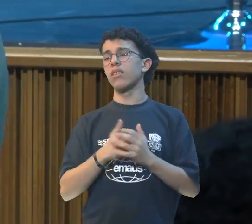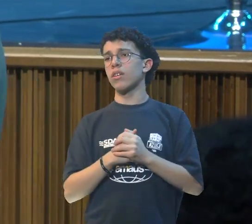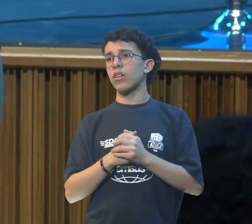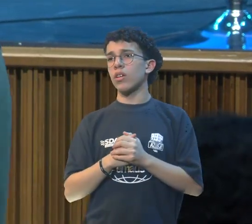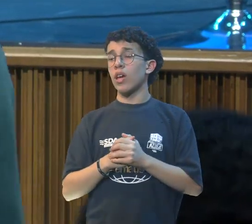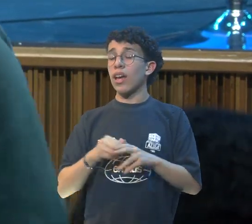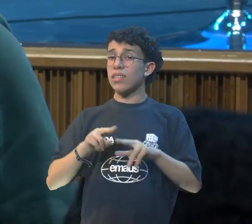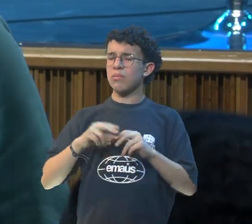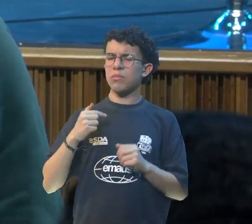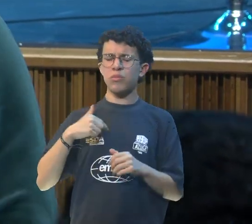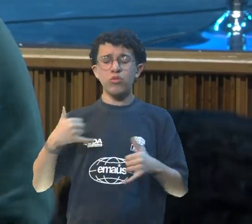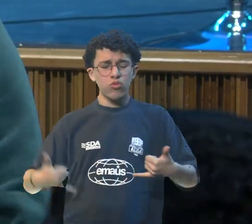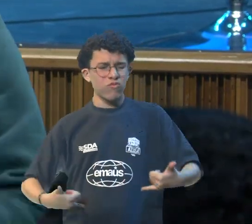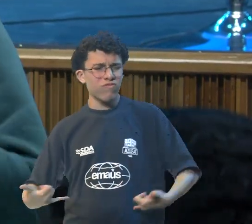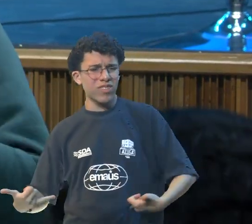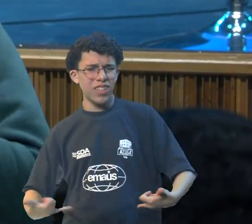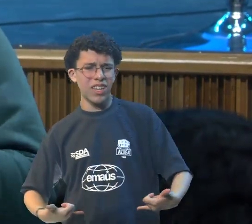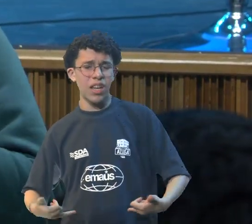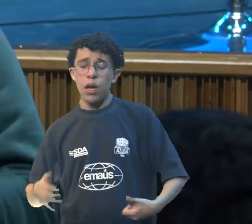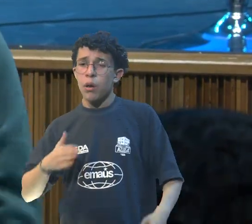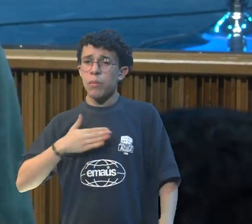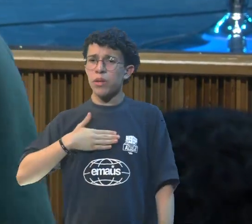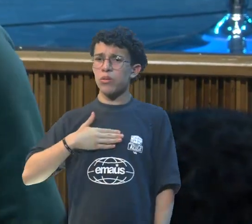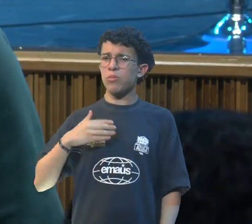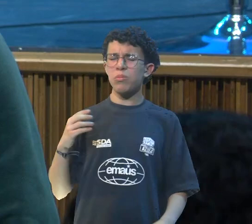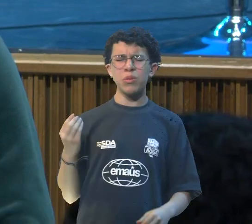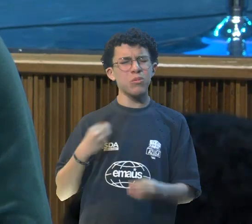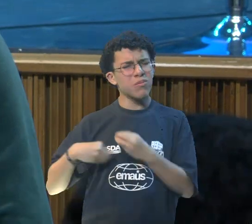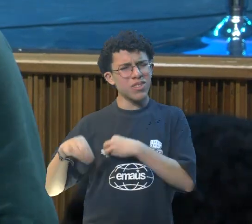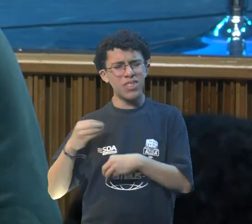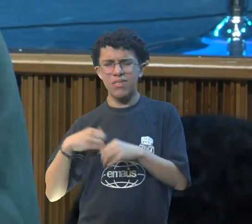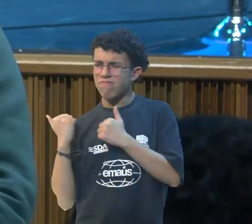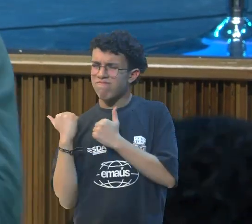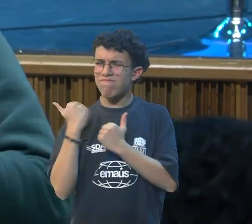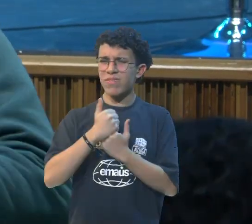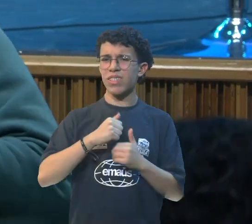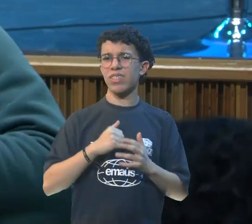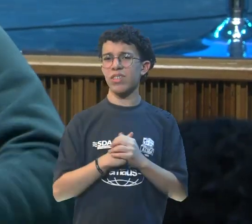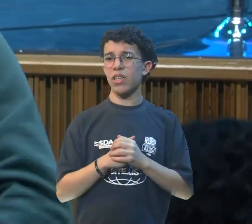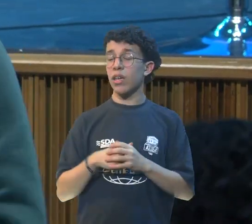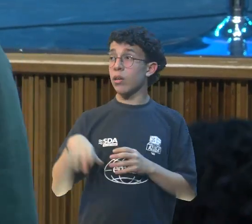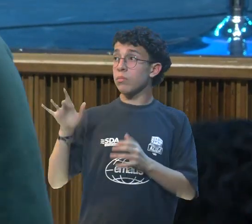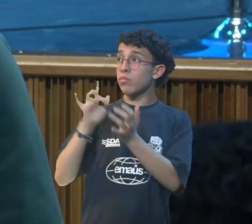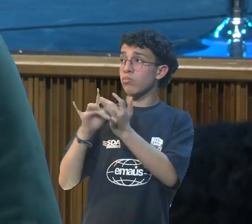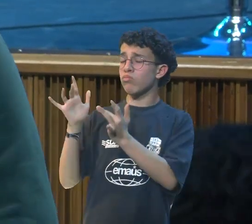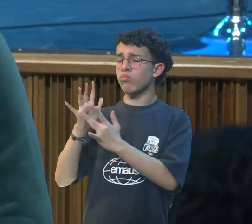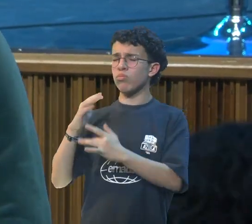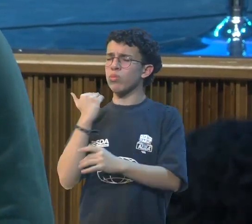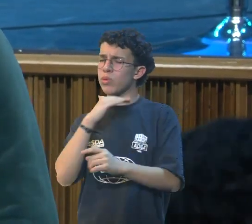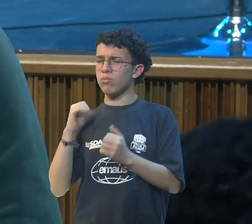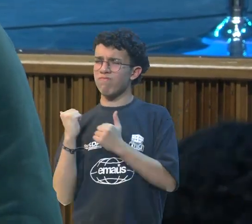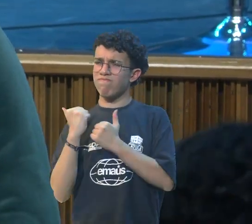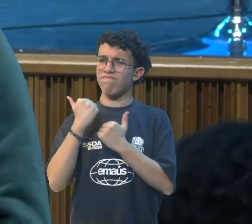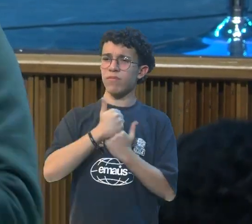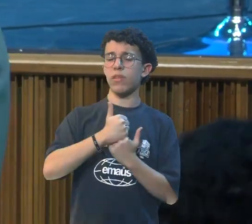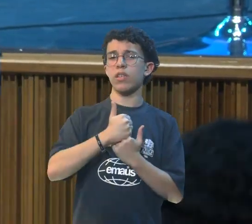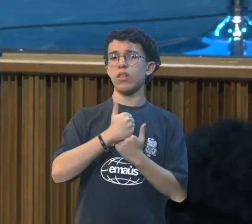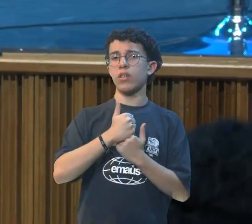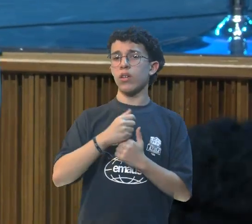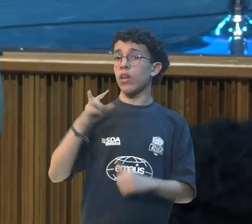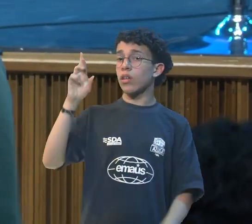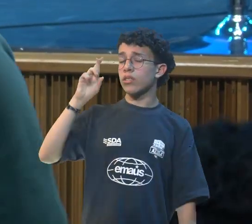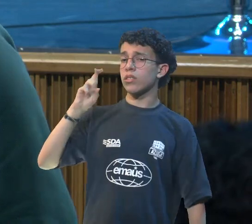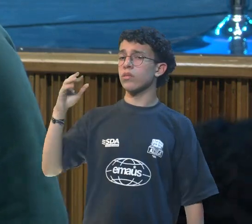para sofrer pelos meus erros, para me substituir. O